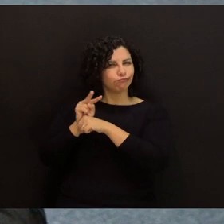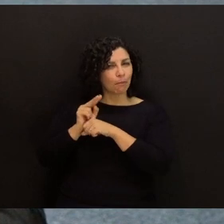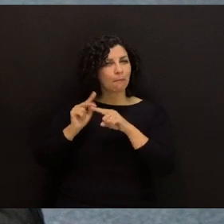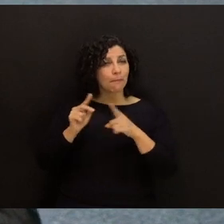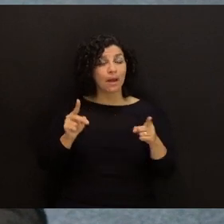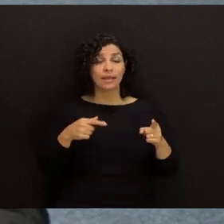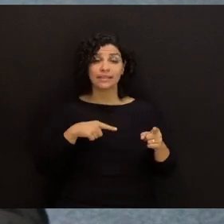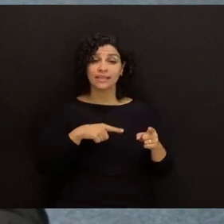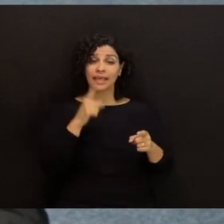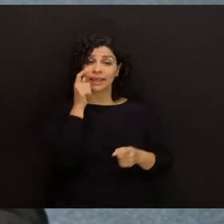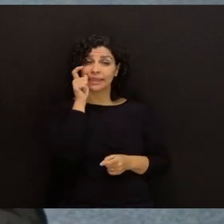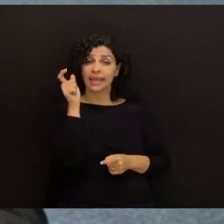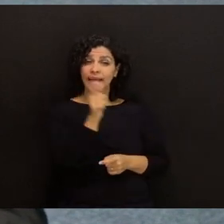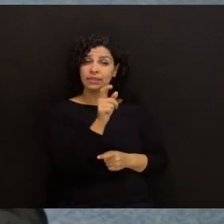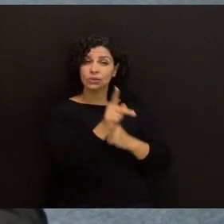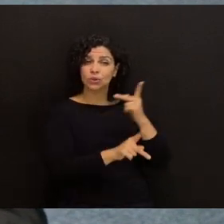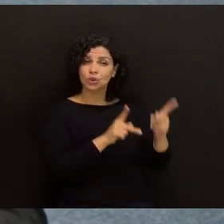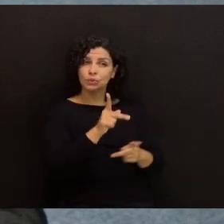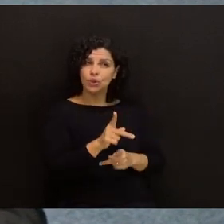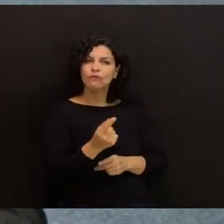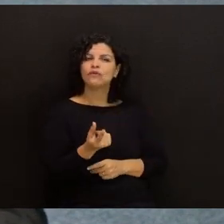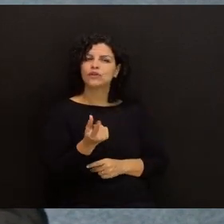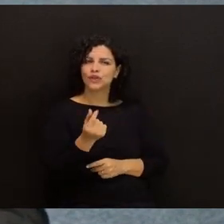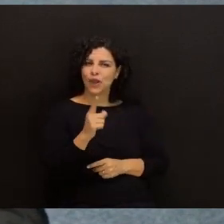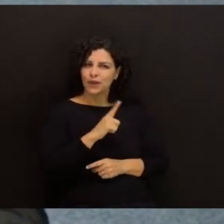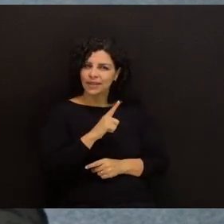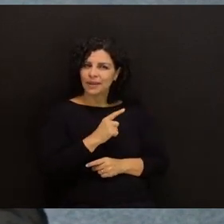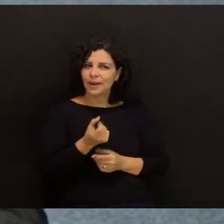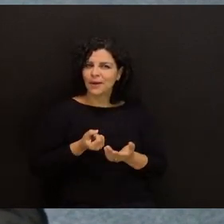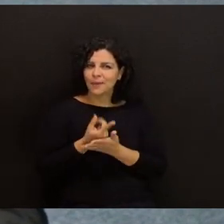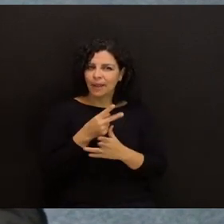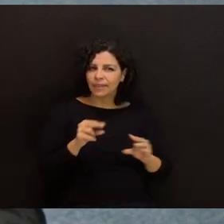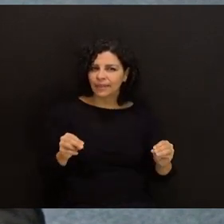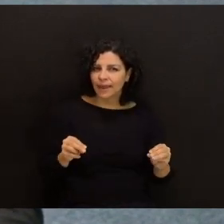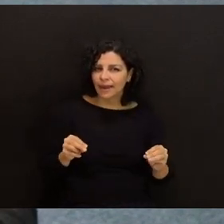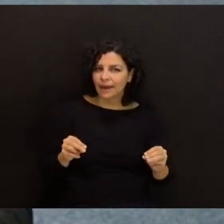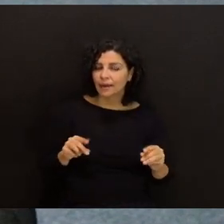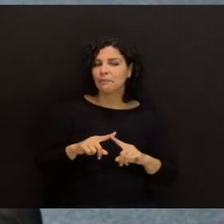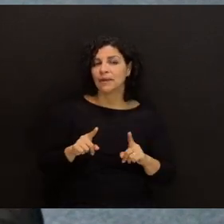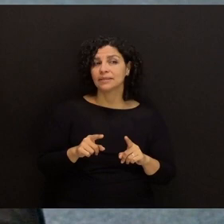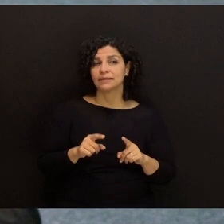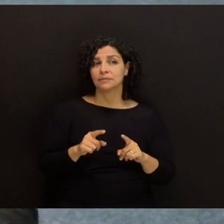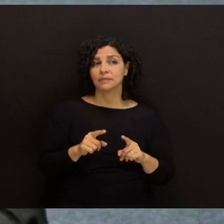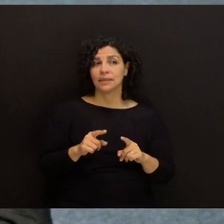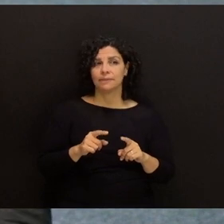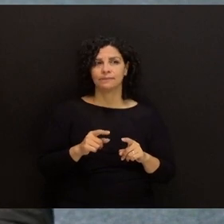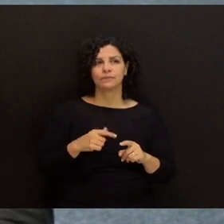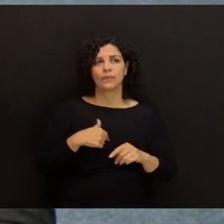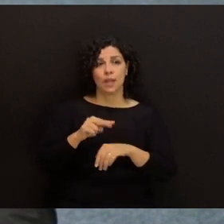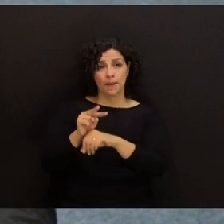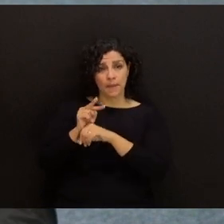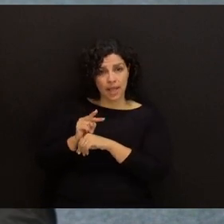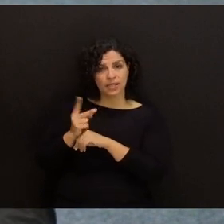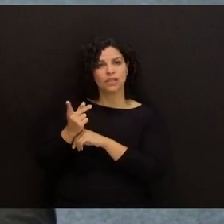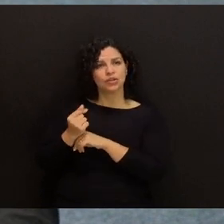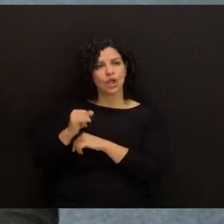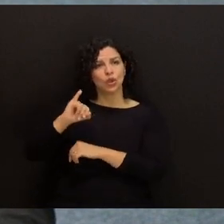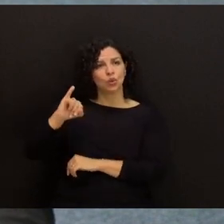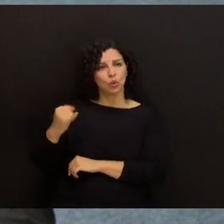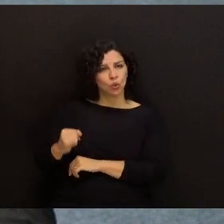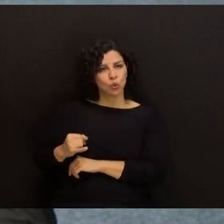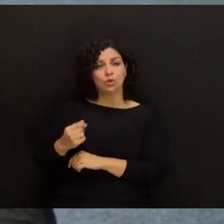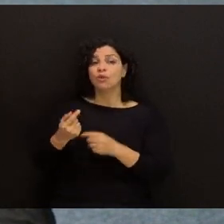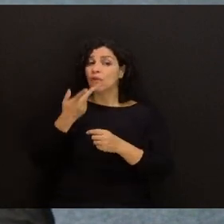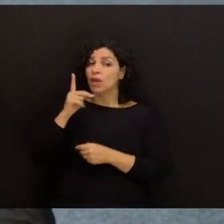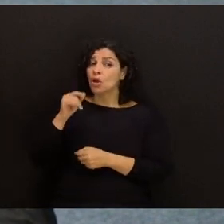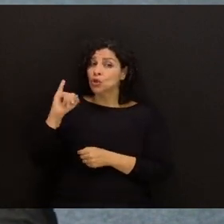quando é de interesse público nós temos dinheiro próprio para comprar terrenos daí nós um tempo para comprar para o hospital nós pegamos empréstimo pagamos aí Juro que na época de